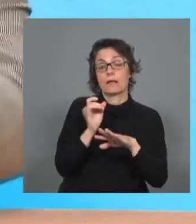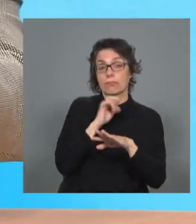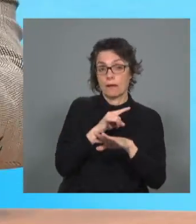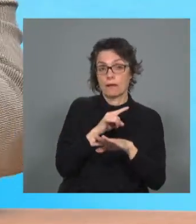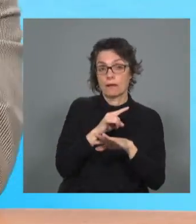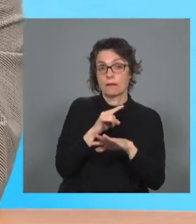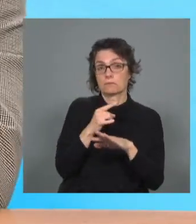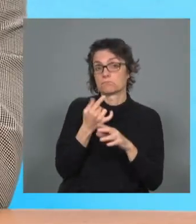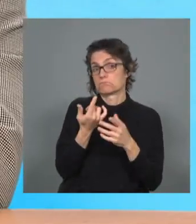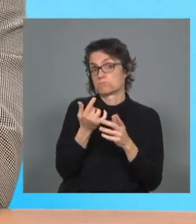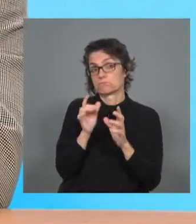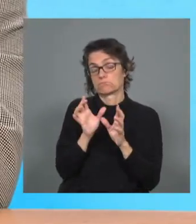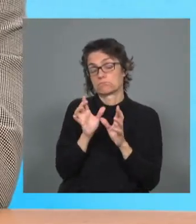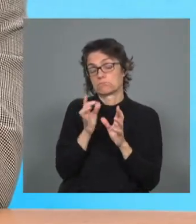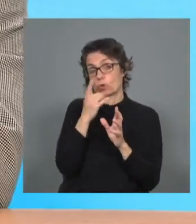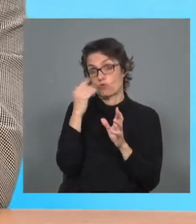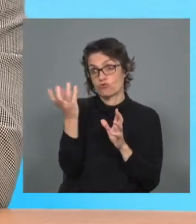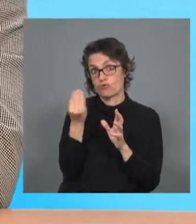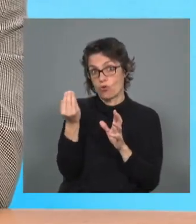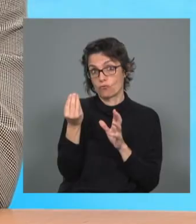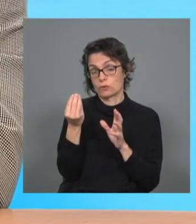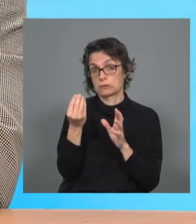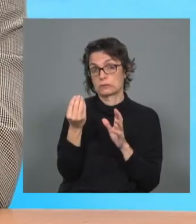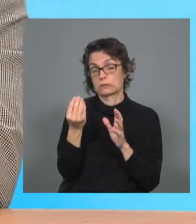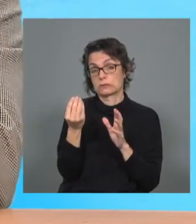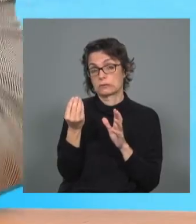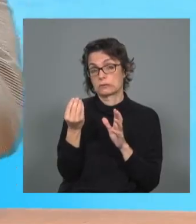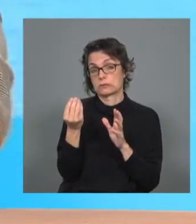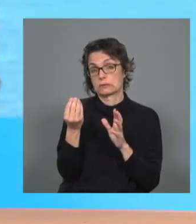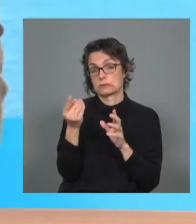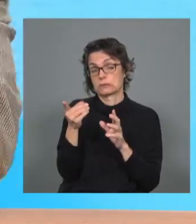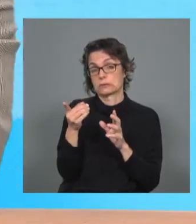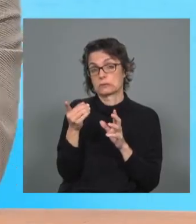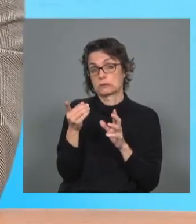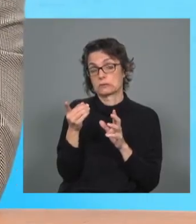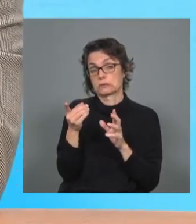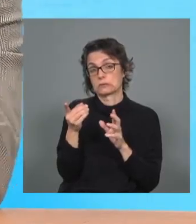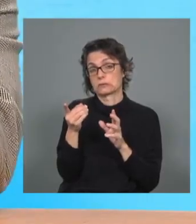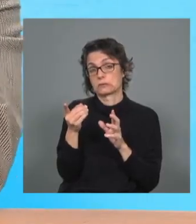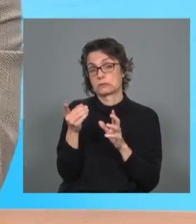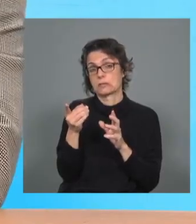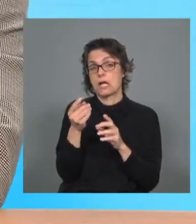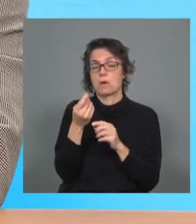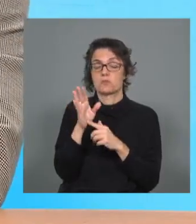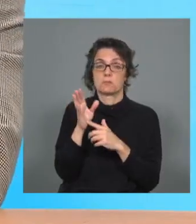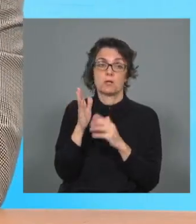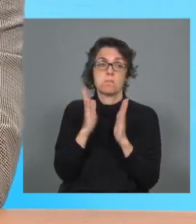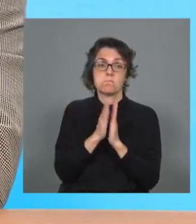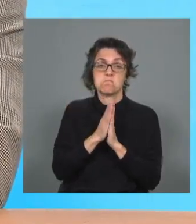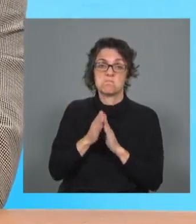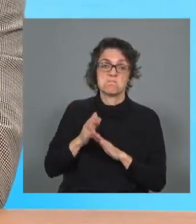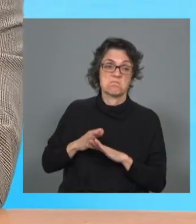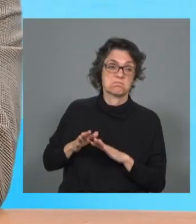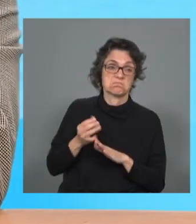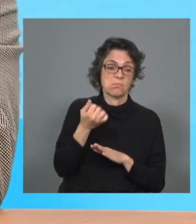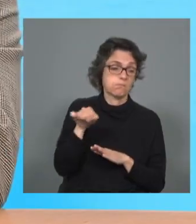os jovens ou a população em geral entre dos menos ou mesmo ateus e agnósticos indiferentes para os que